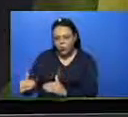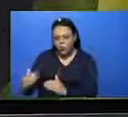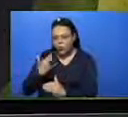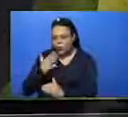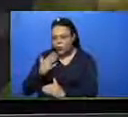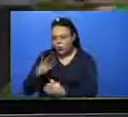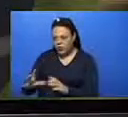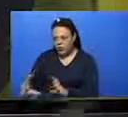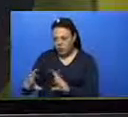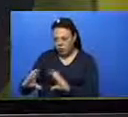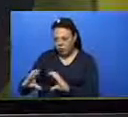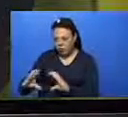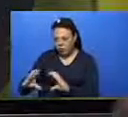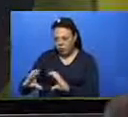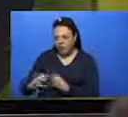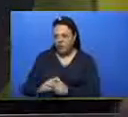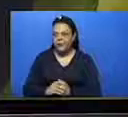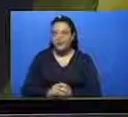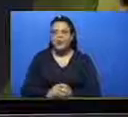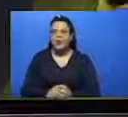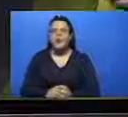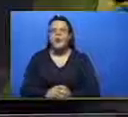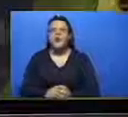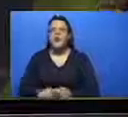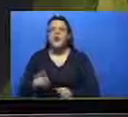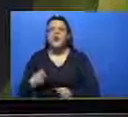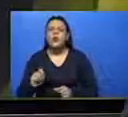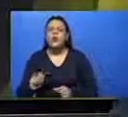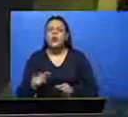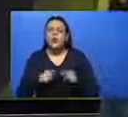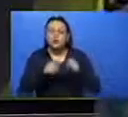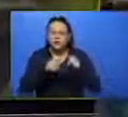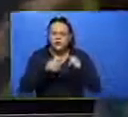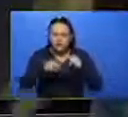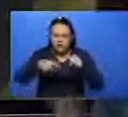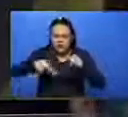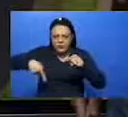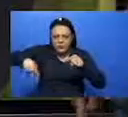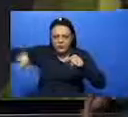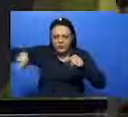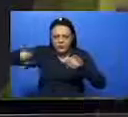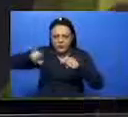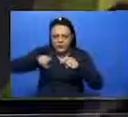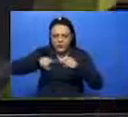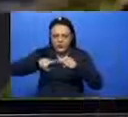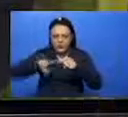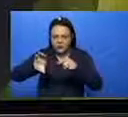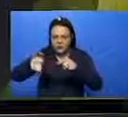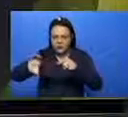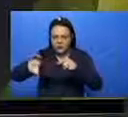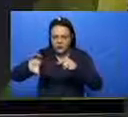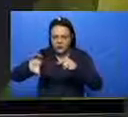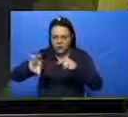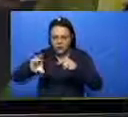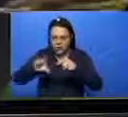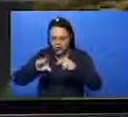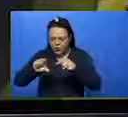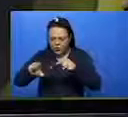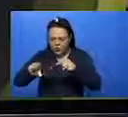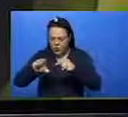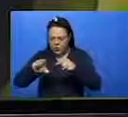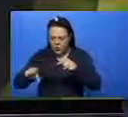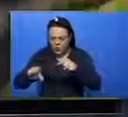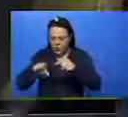Tá, mas o que é um setor circular? Primeiramente, setor circular